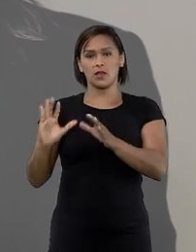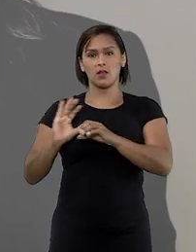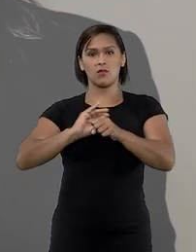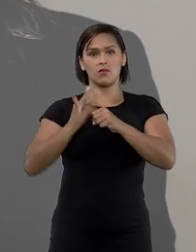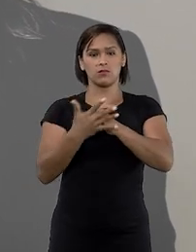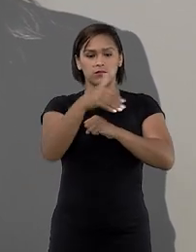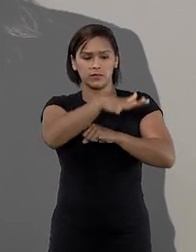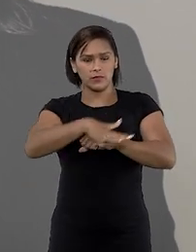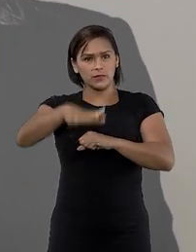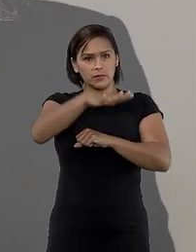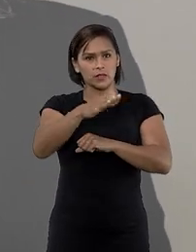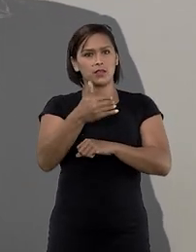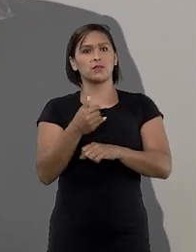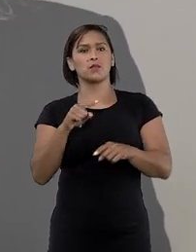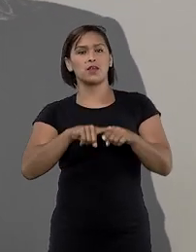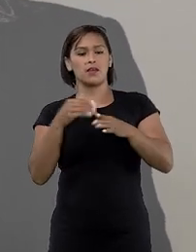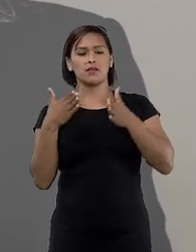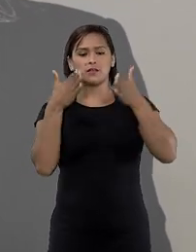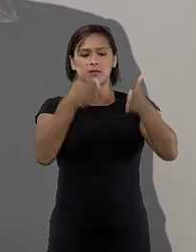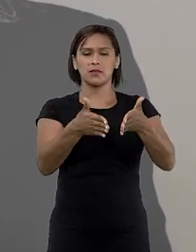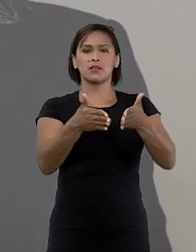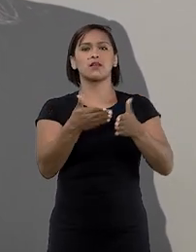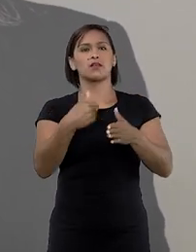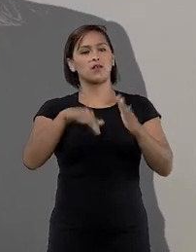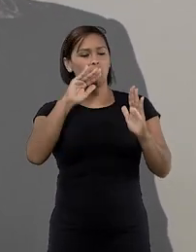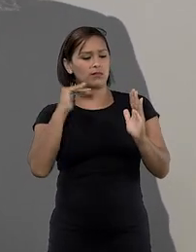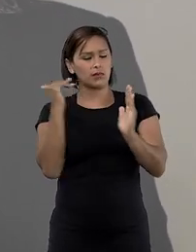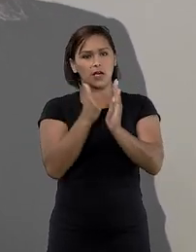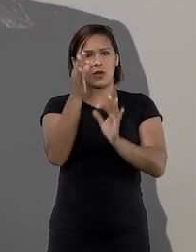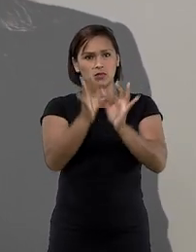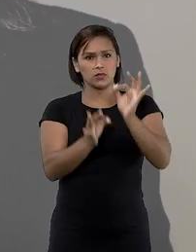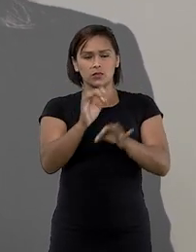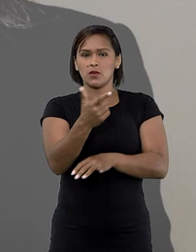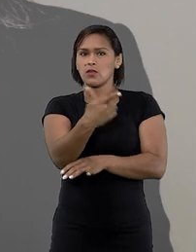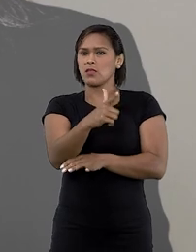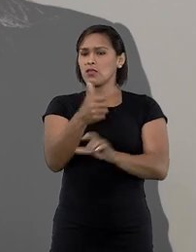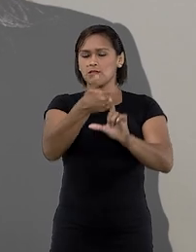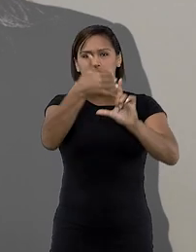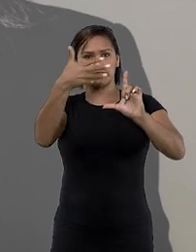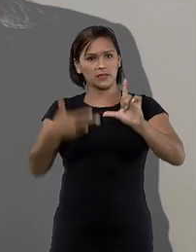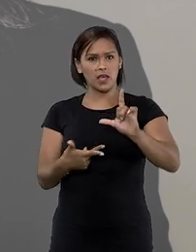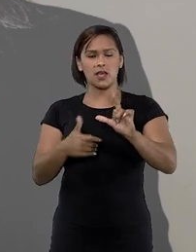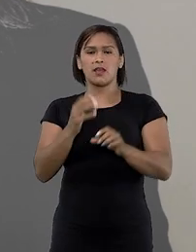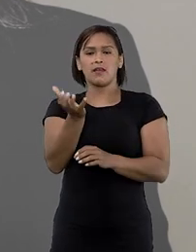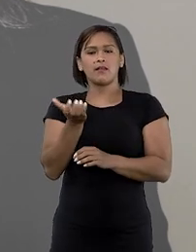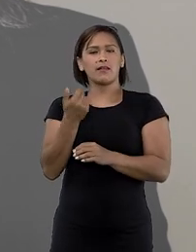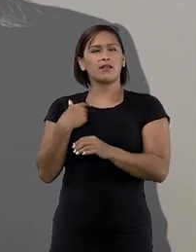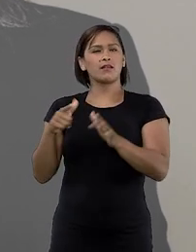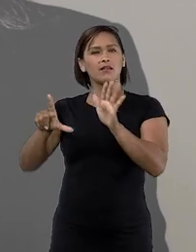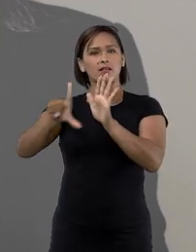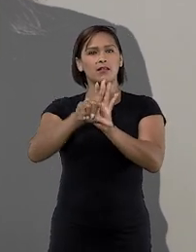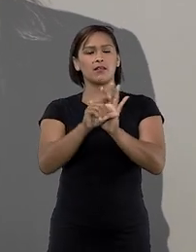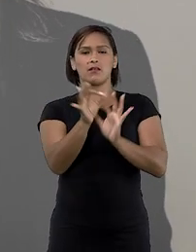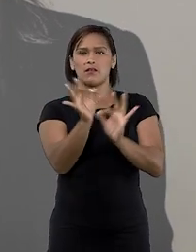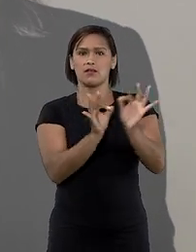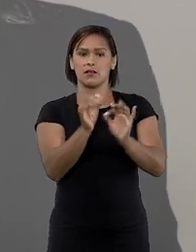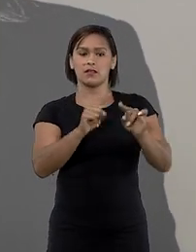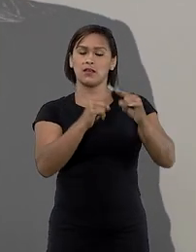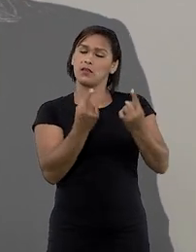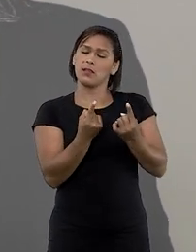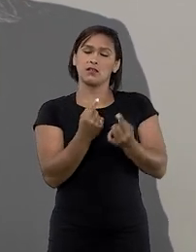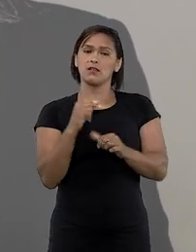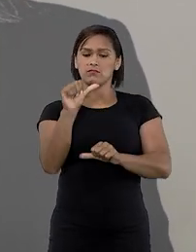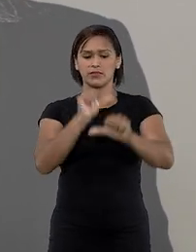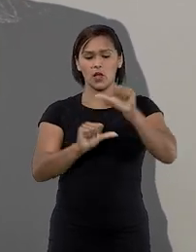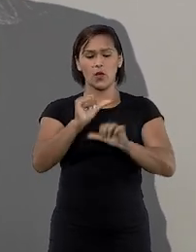pandemia da Covid-19, determinada por decisão judicial, não caracteriza preterição ilegal e arbitrária. Por isso, não